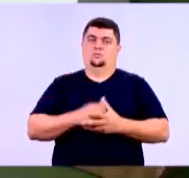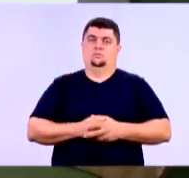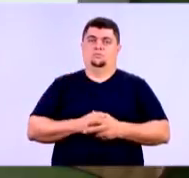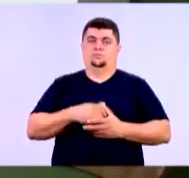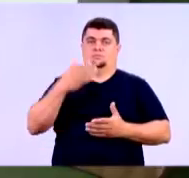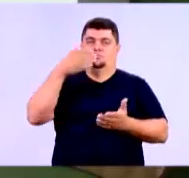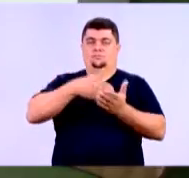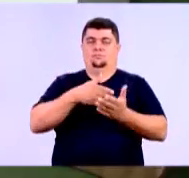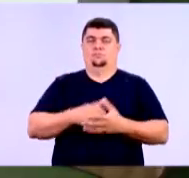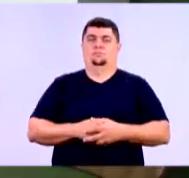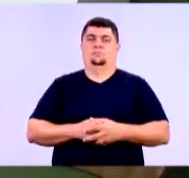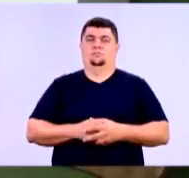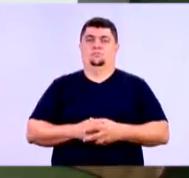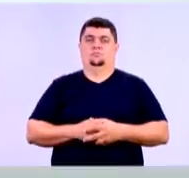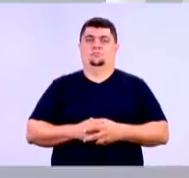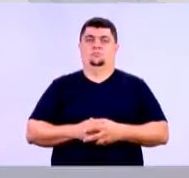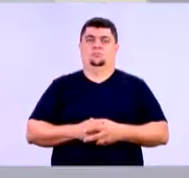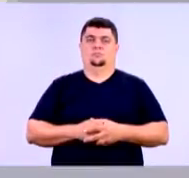Até mais!